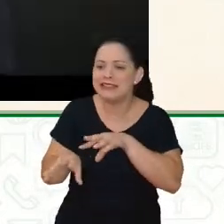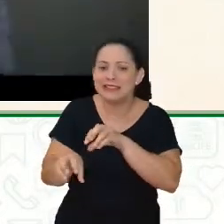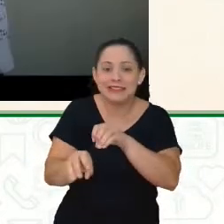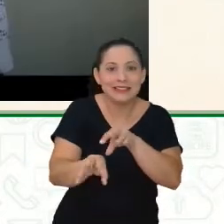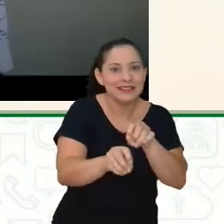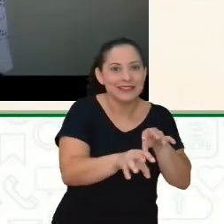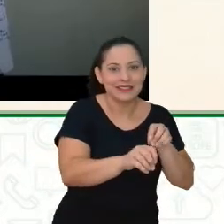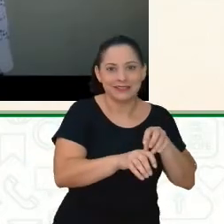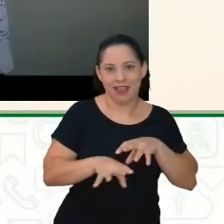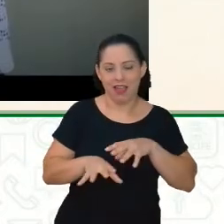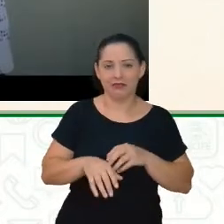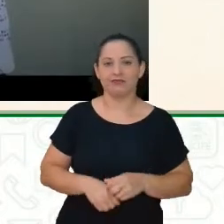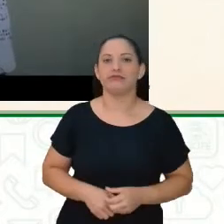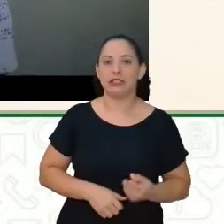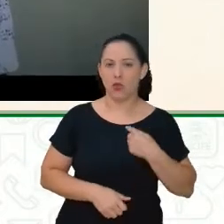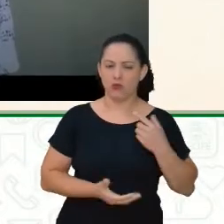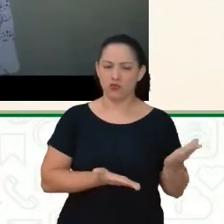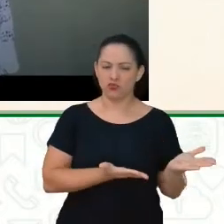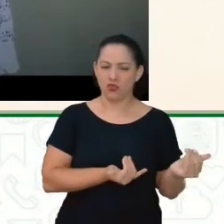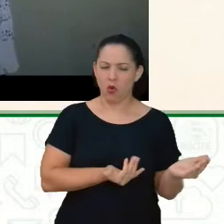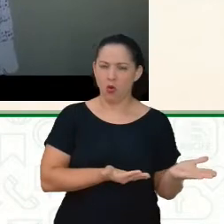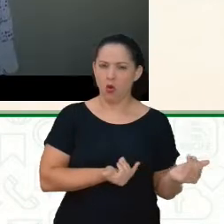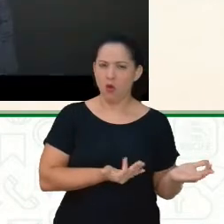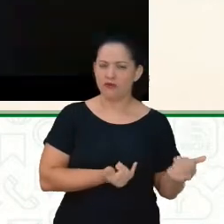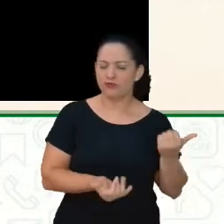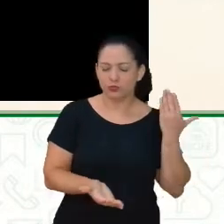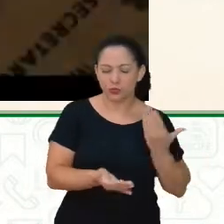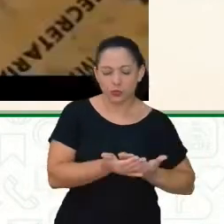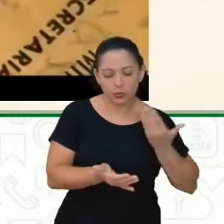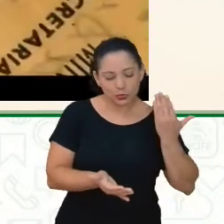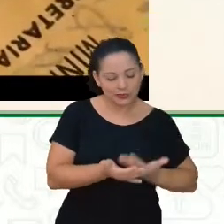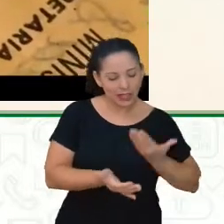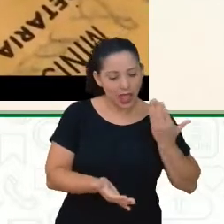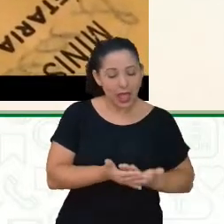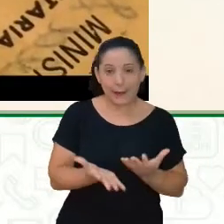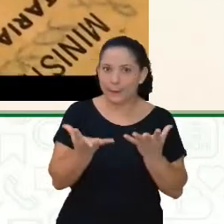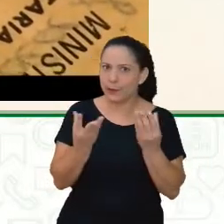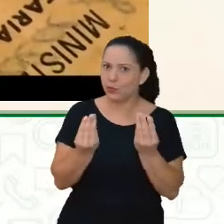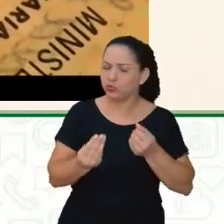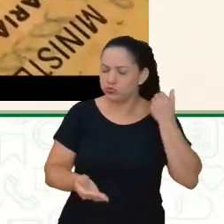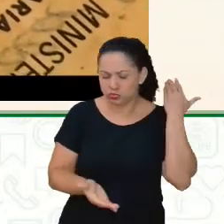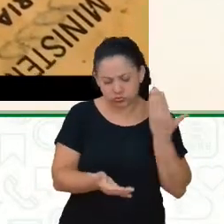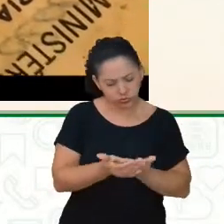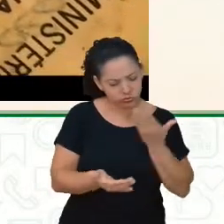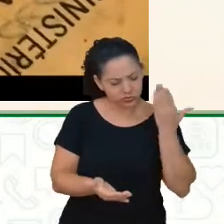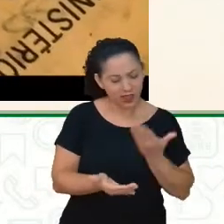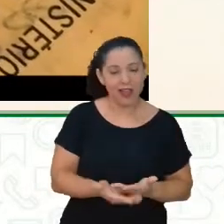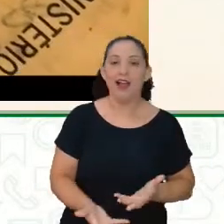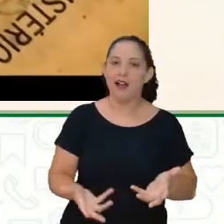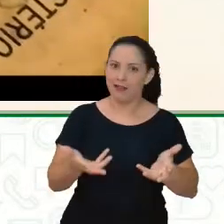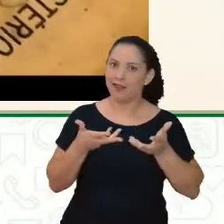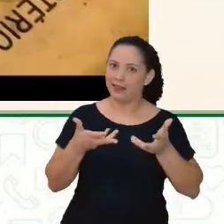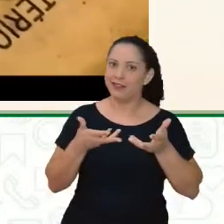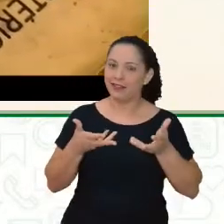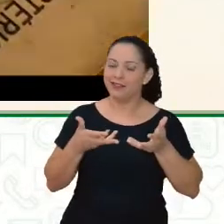fazer. Se fosse jovem, eu ia estudar e eu queria ser.